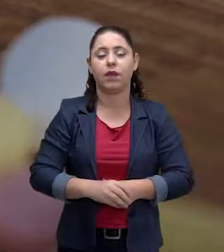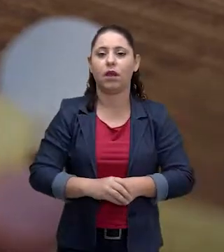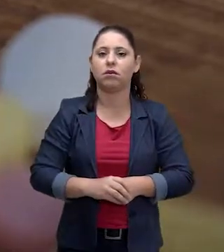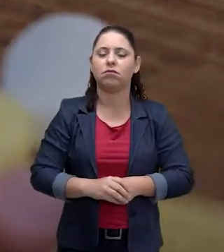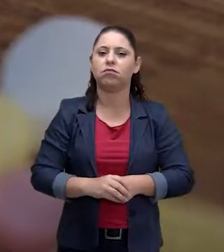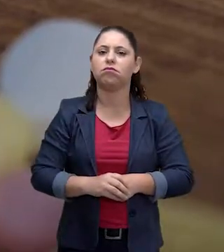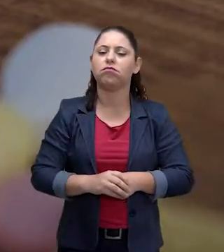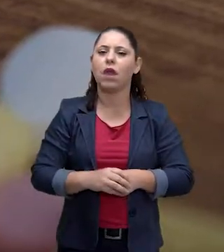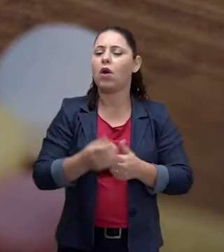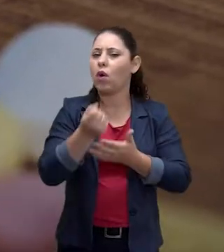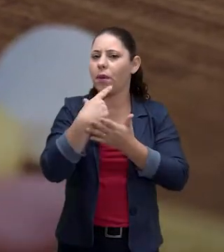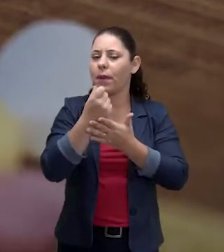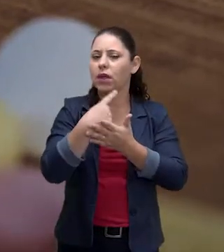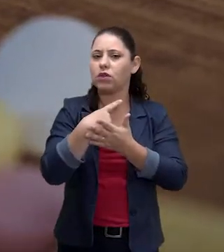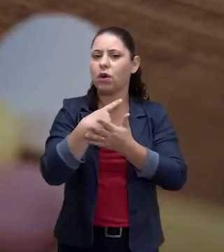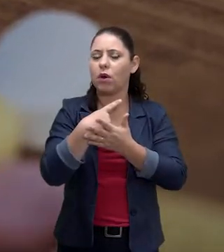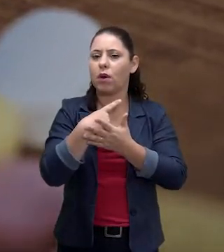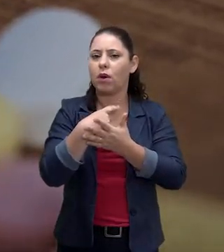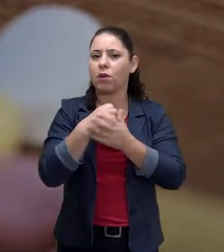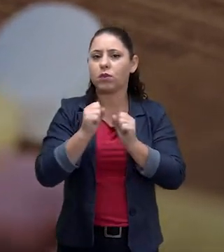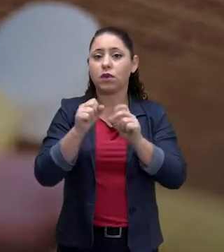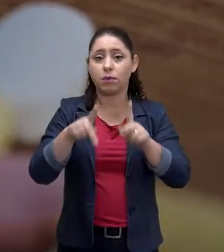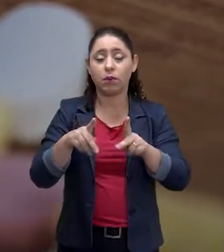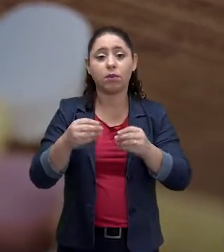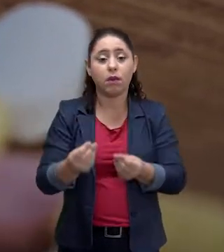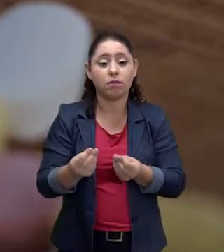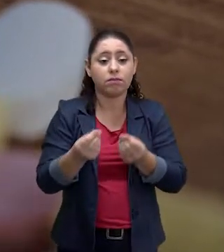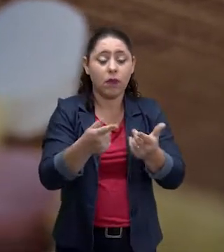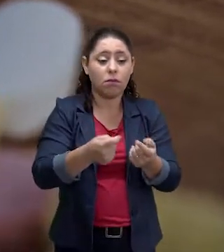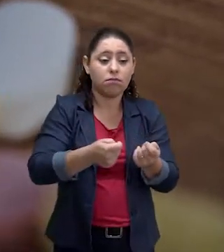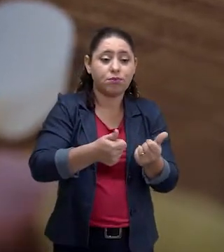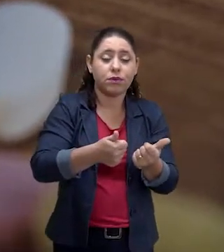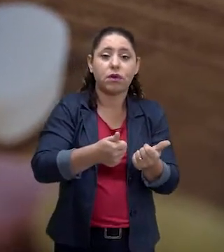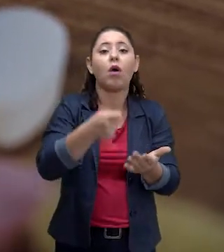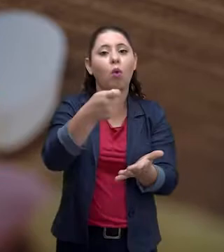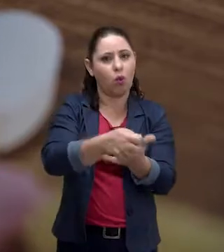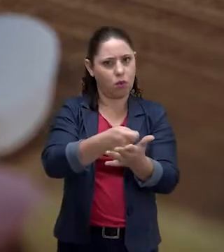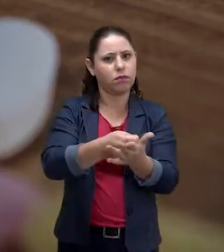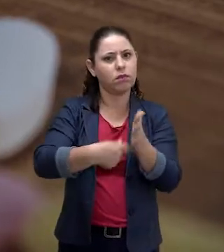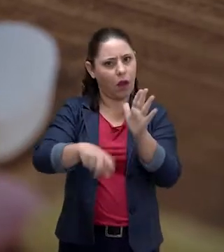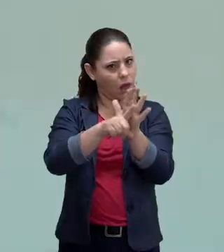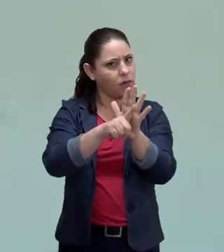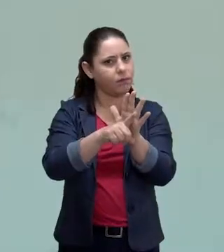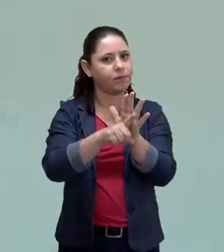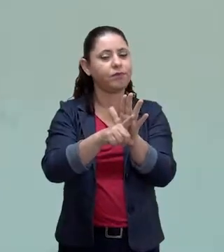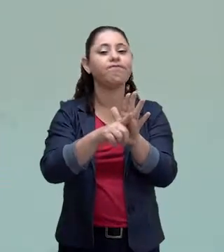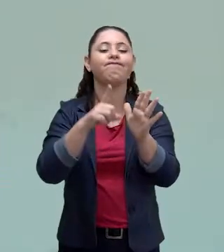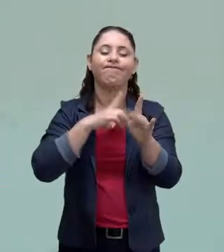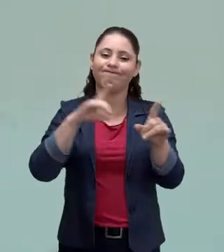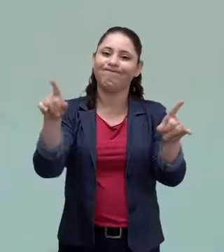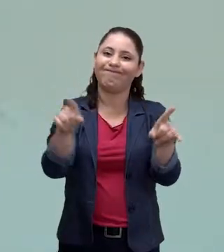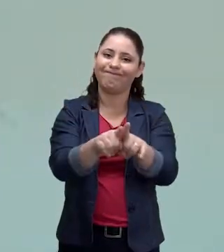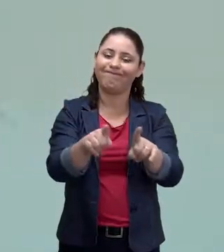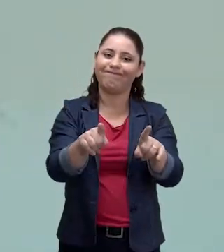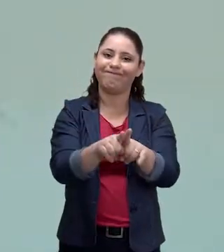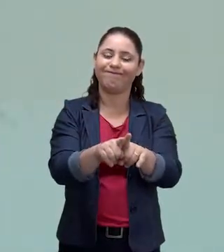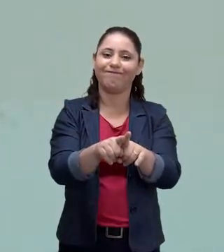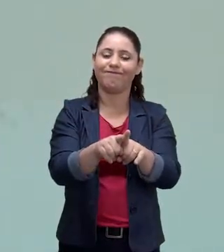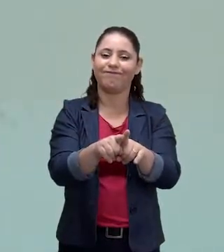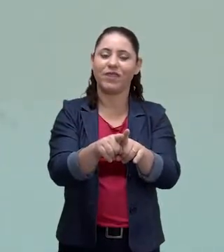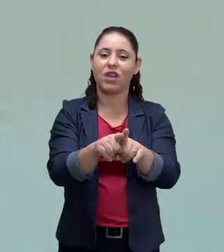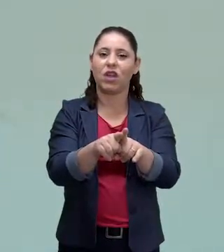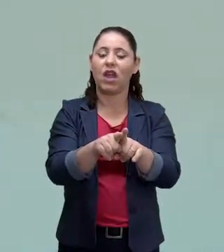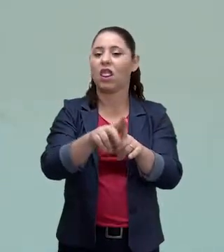aqueles medicamentos que o poder público precisa disponibilizar, ele está obrigado a disponibilizar. E há também os medicamentos que são